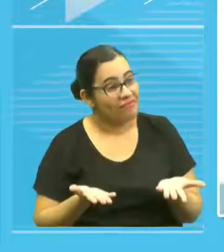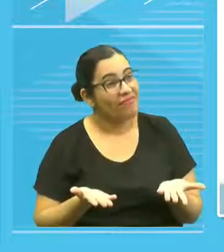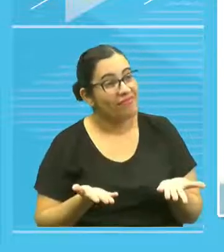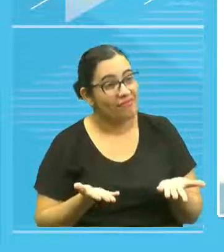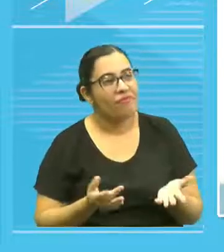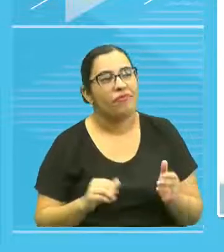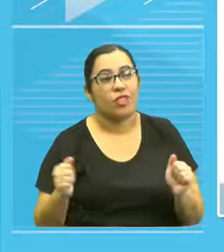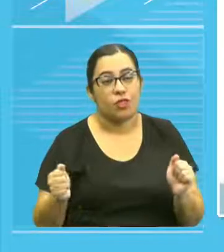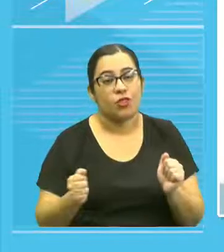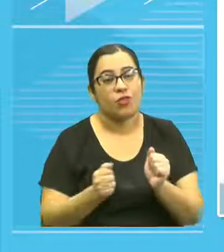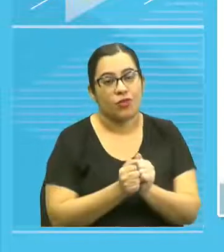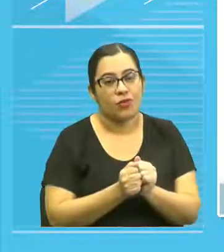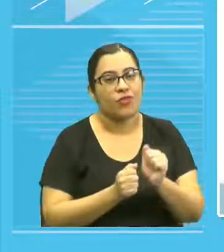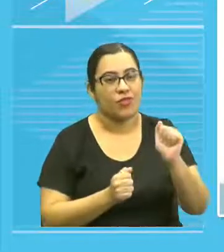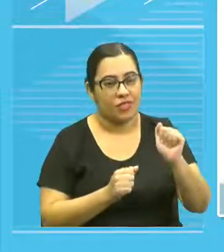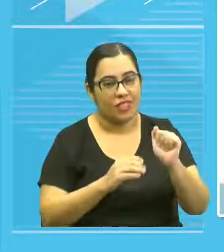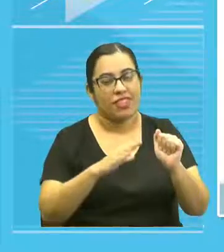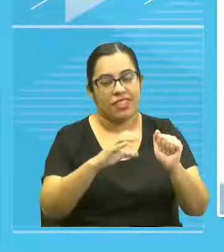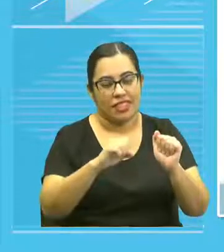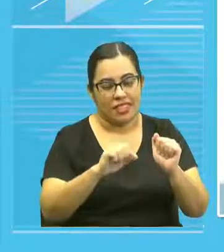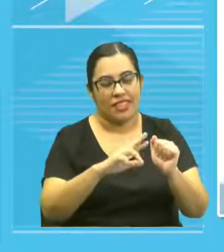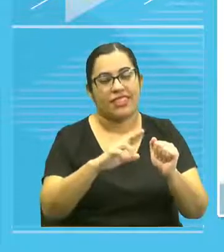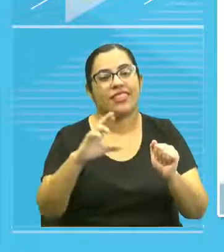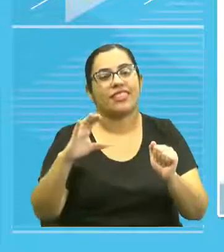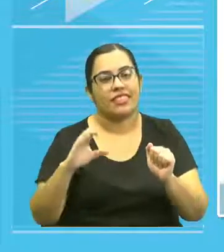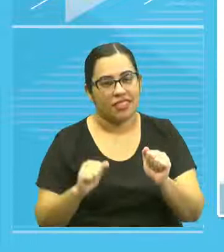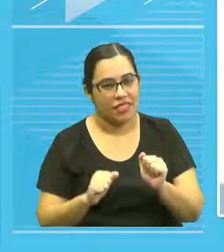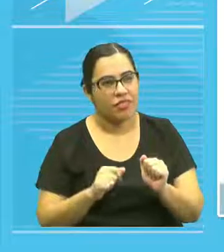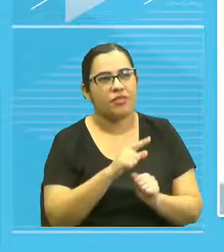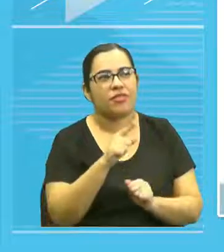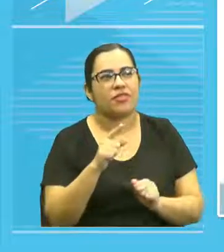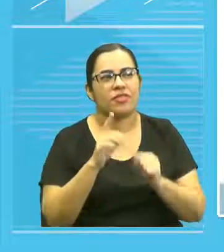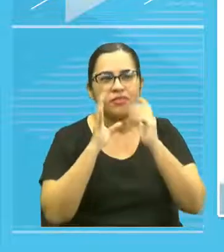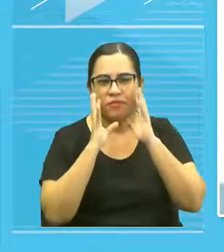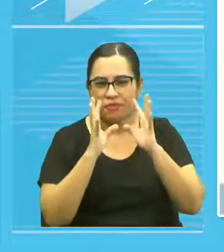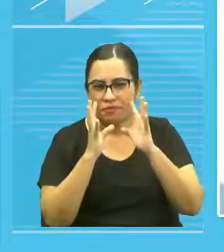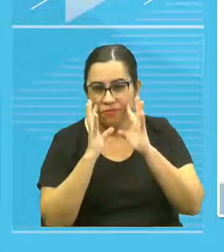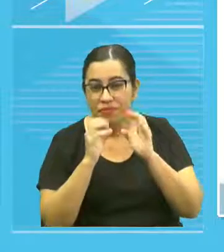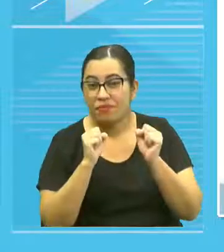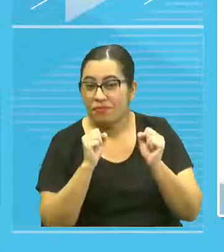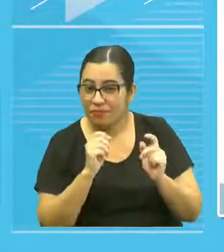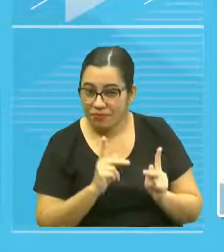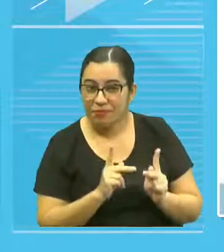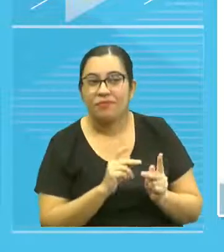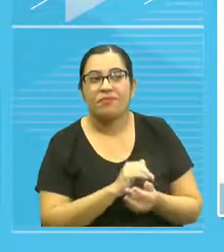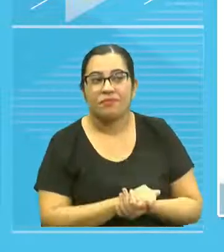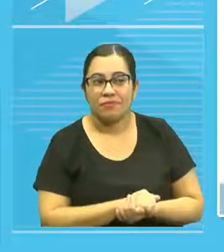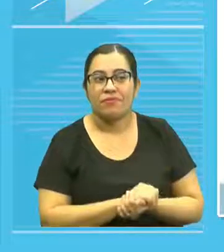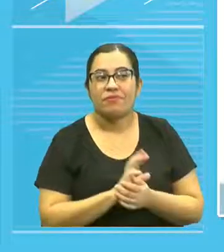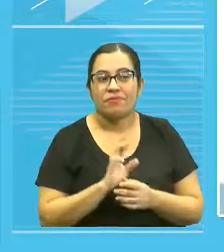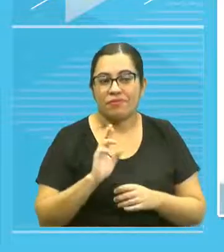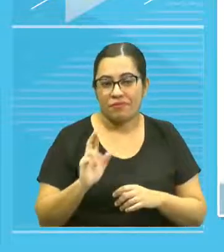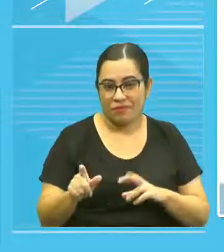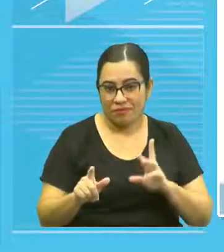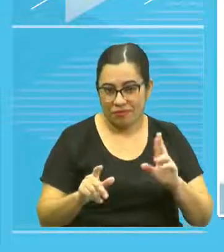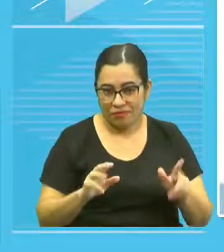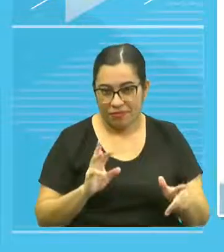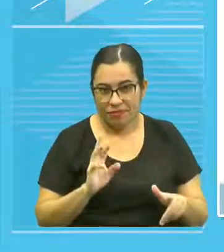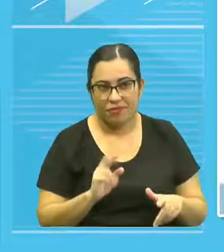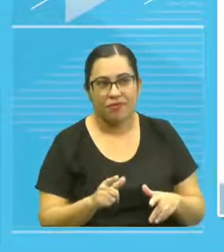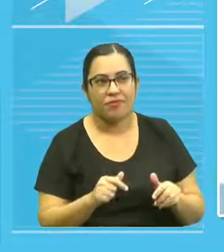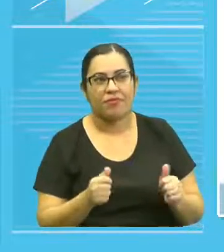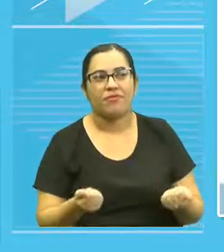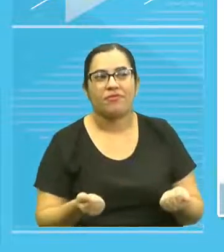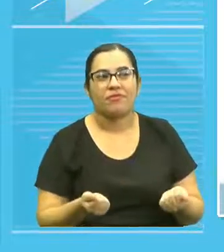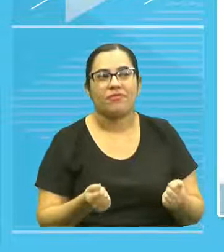acerca junto rosinha e tu ouviu aí tio Jorge a diferença de acerca